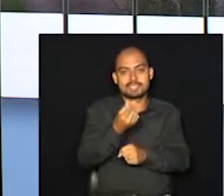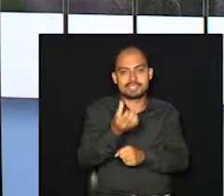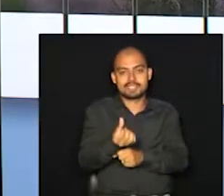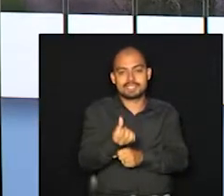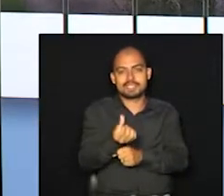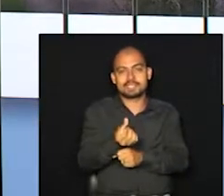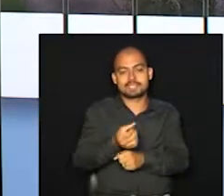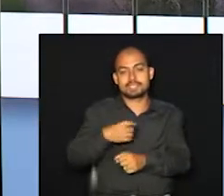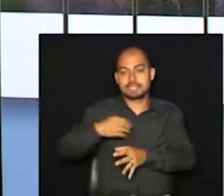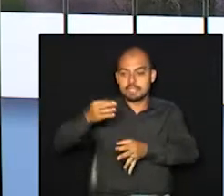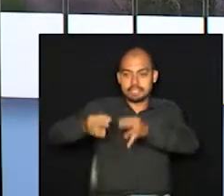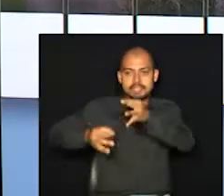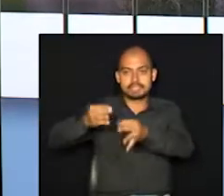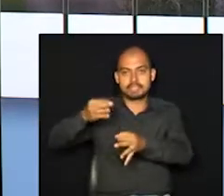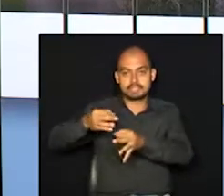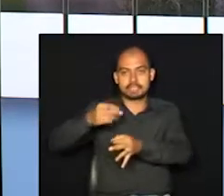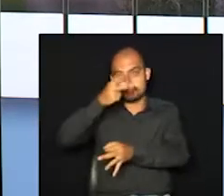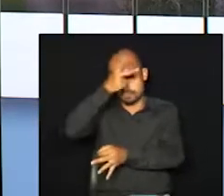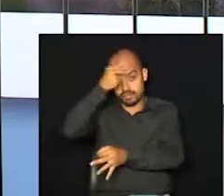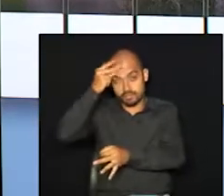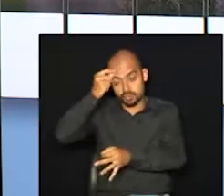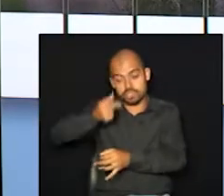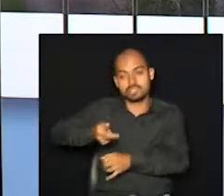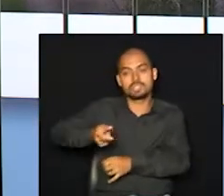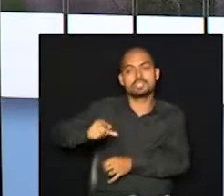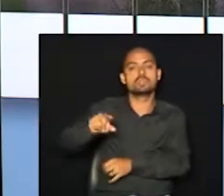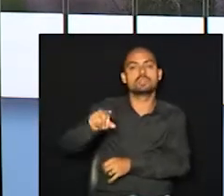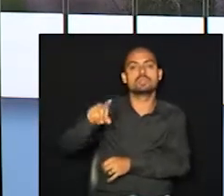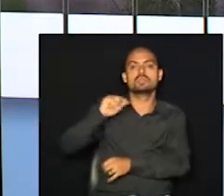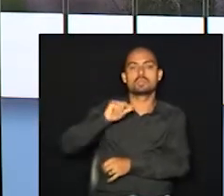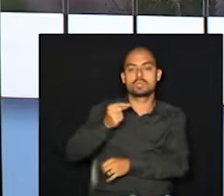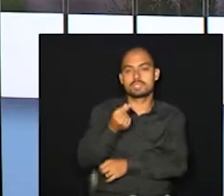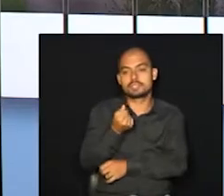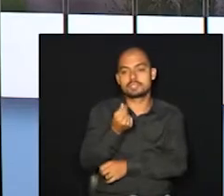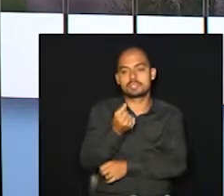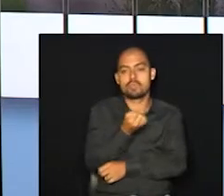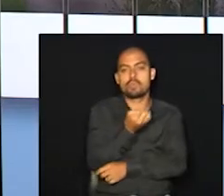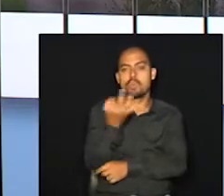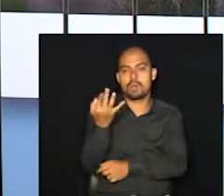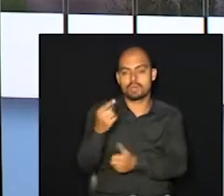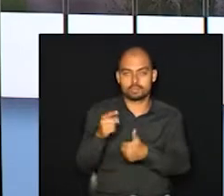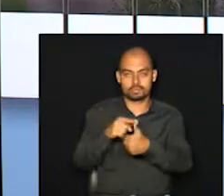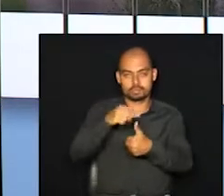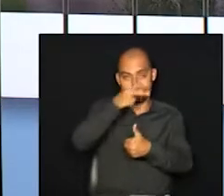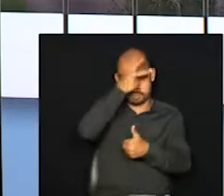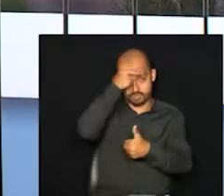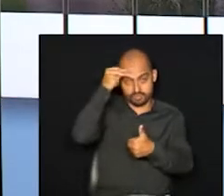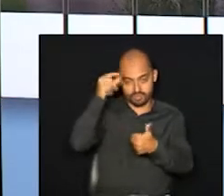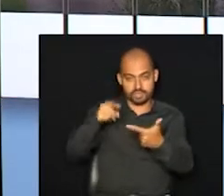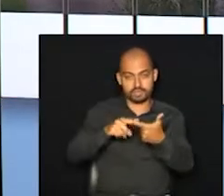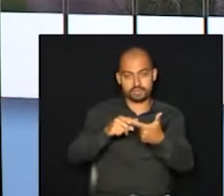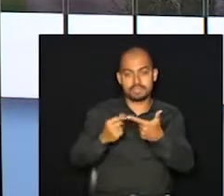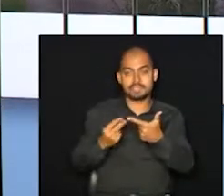do Legislativo determinar qual será o subsídio de prefeito, vice-prefeito e dos secretários para a